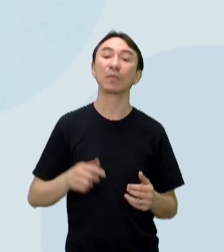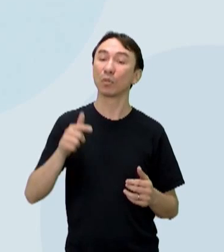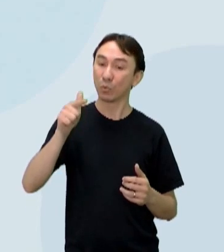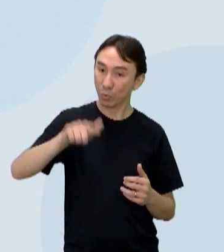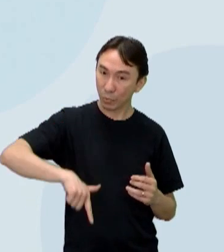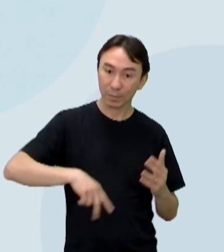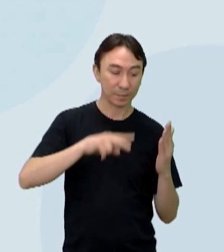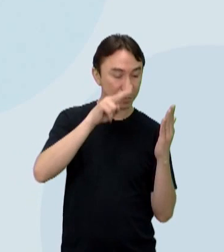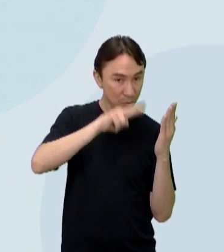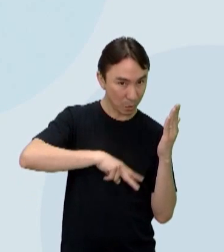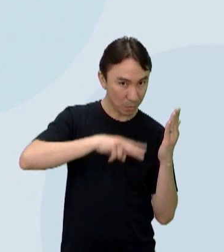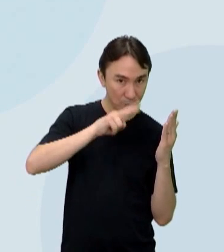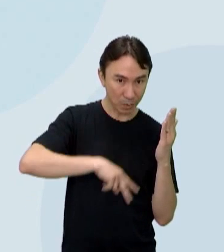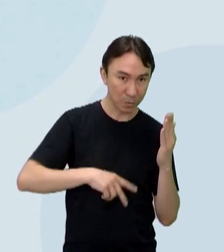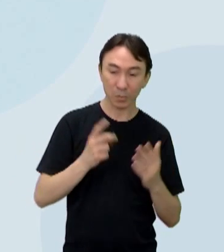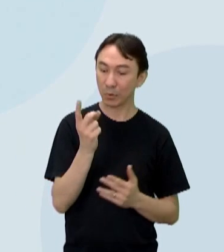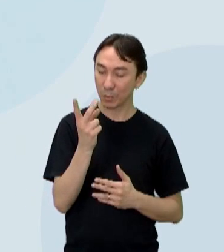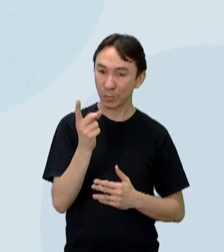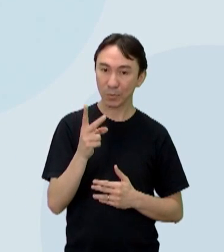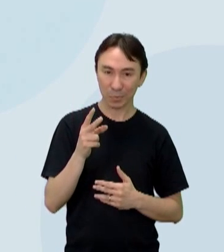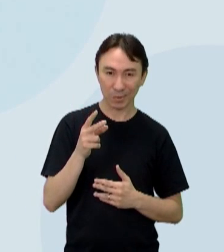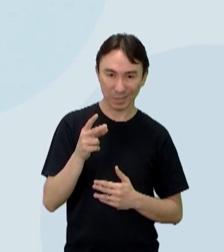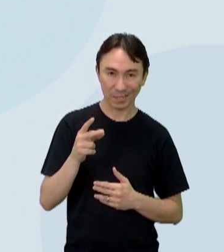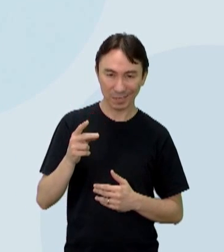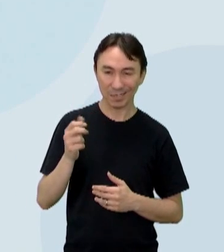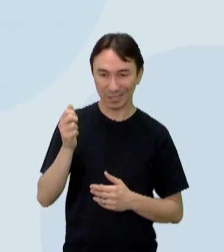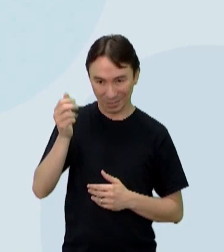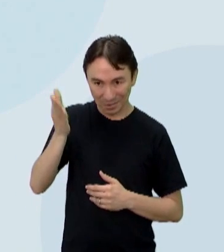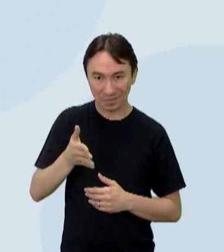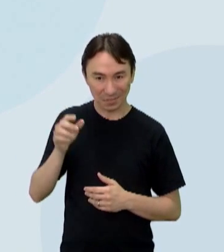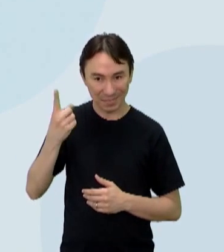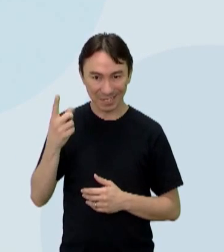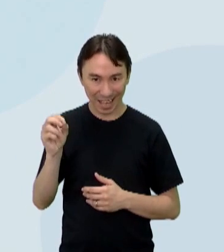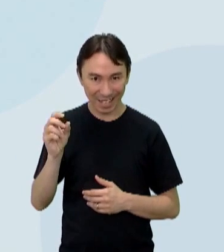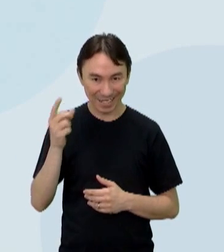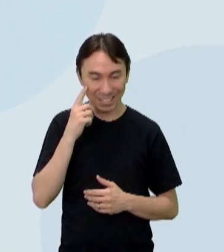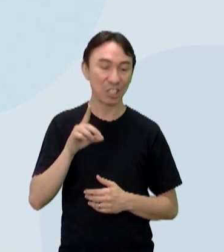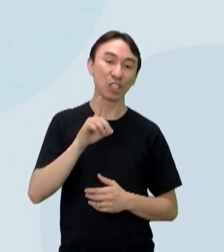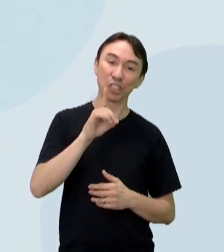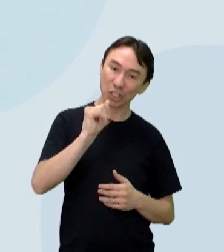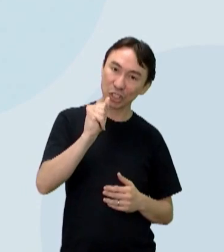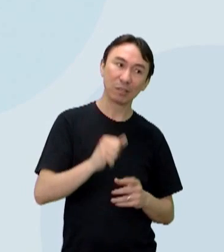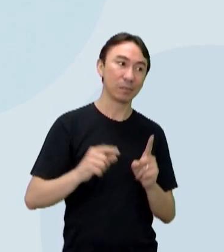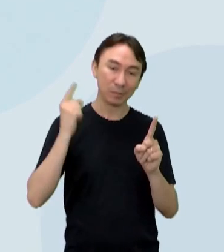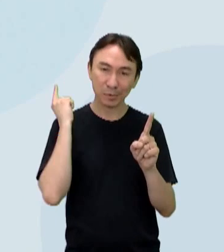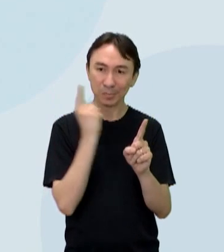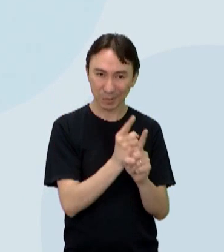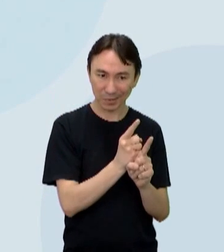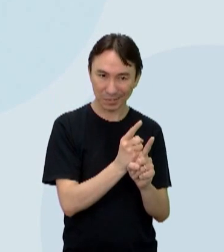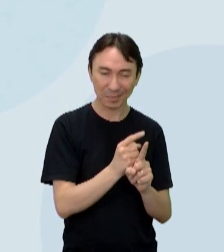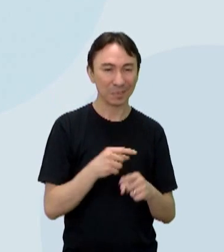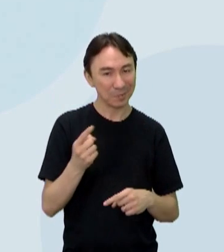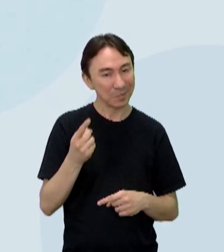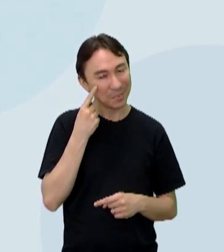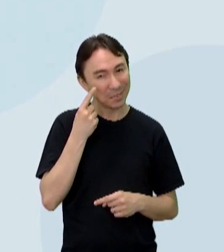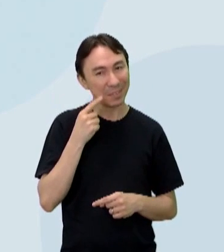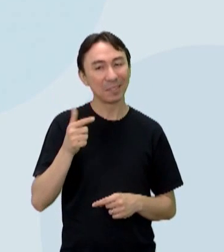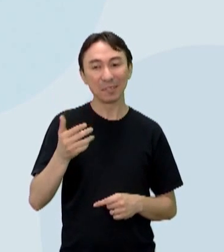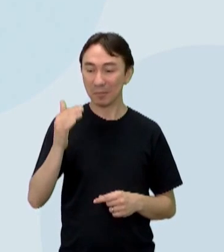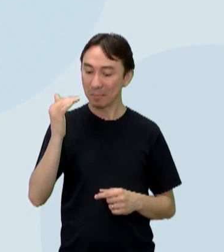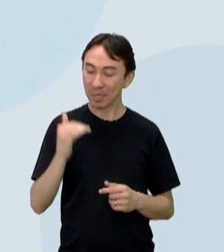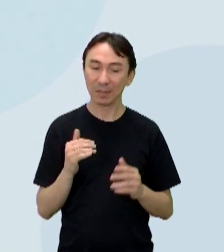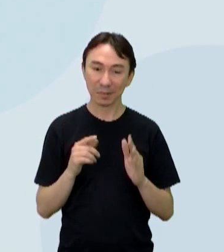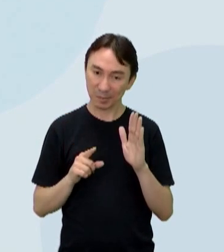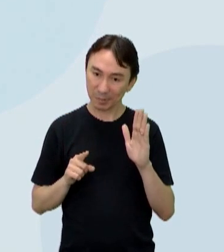texto 12/10, dia do descobrimento, para responder a questão abaixo. Antes, deixa eu retomar aqui um pouquinho com